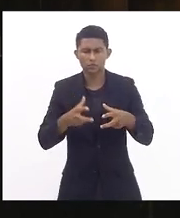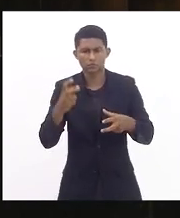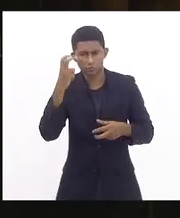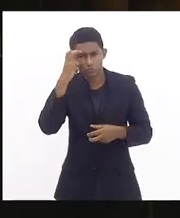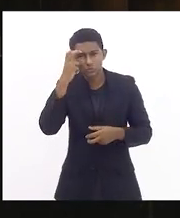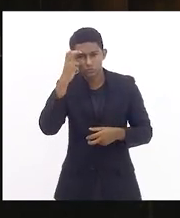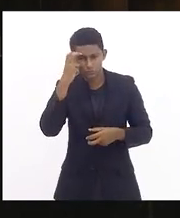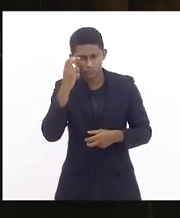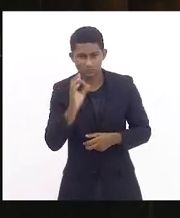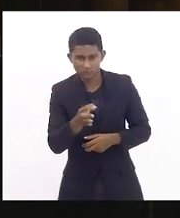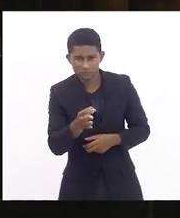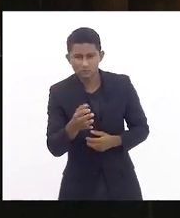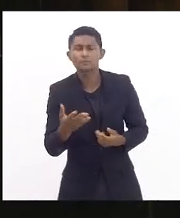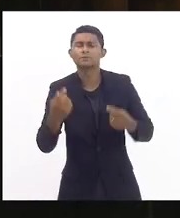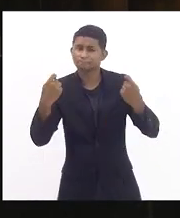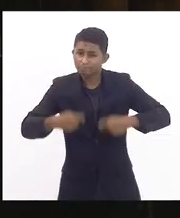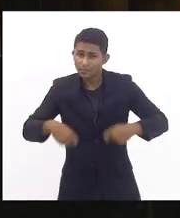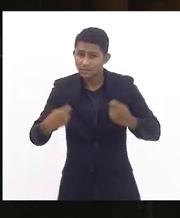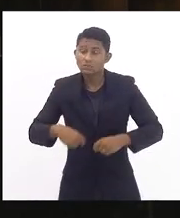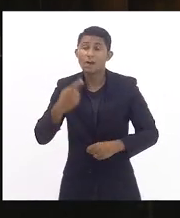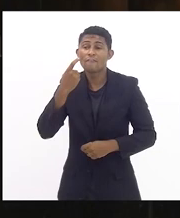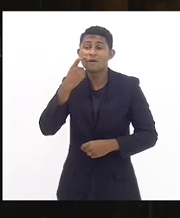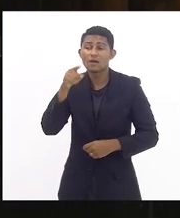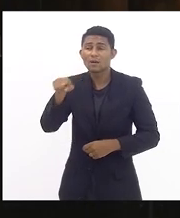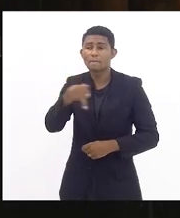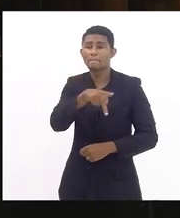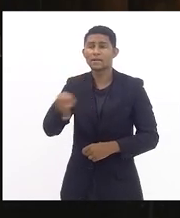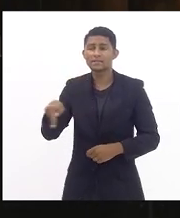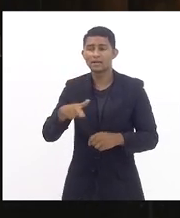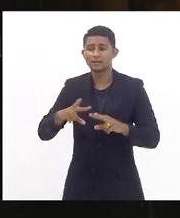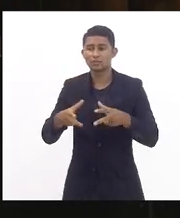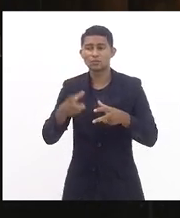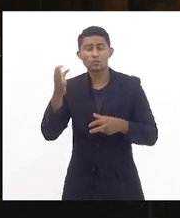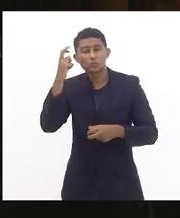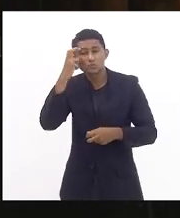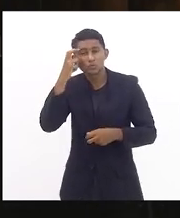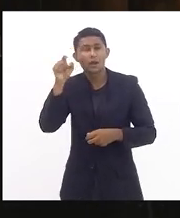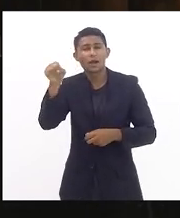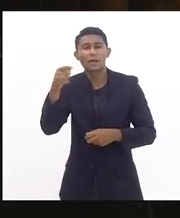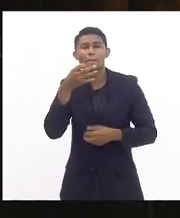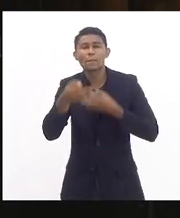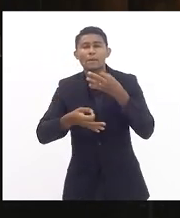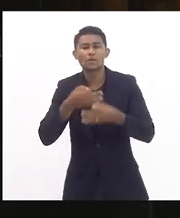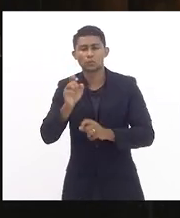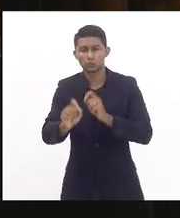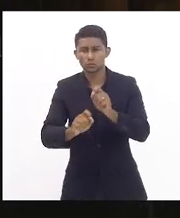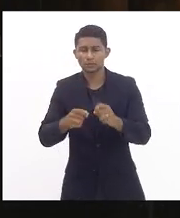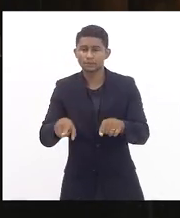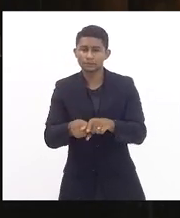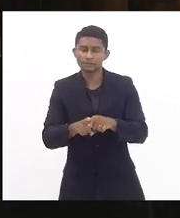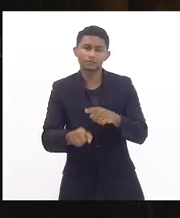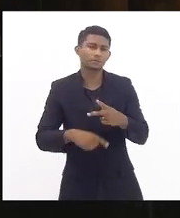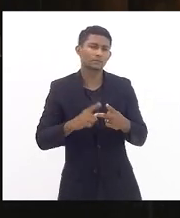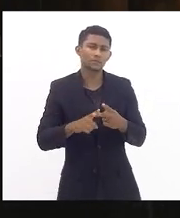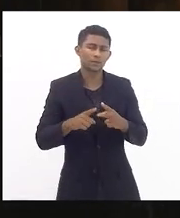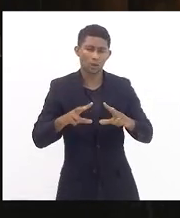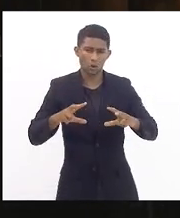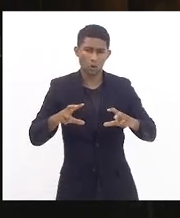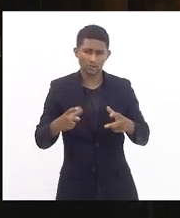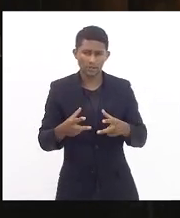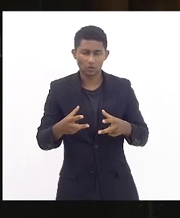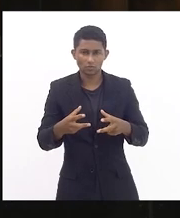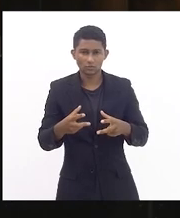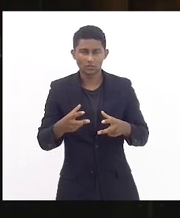eu preciso ouvir o posicionamento do presidente da comissão de cultura, nós temos uma comissão de defesa da criança